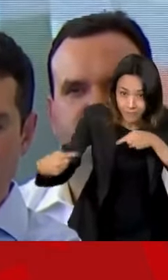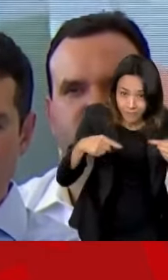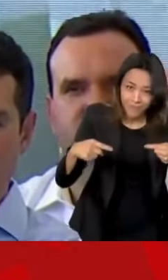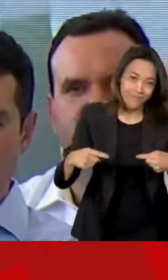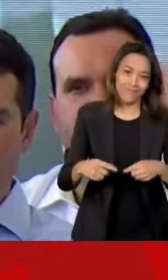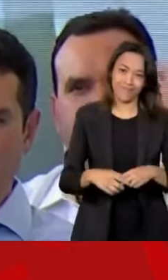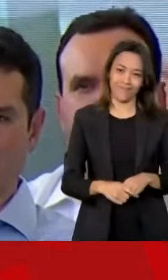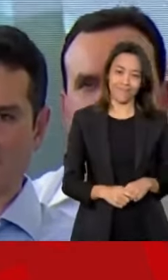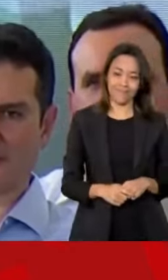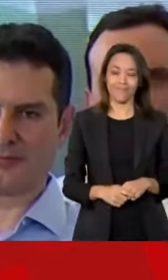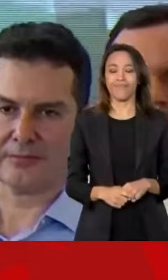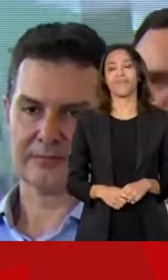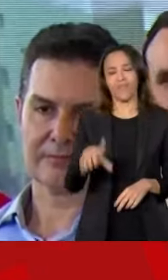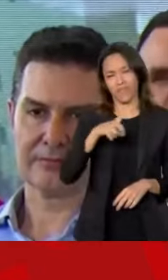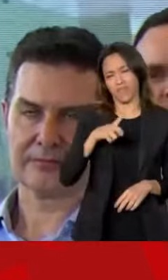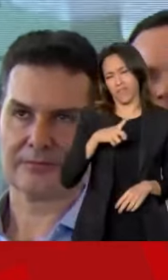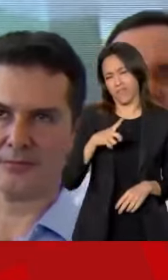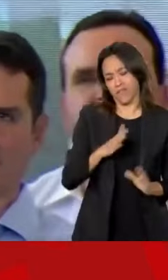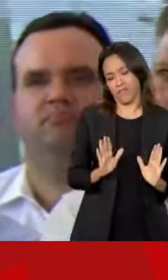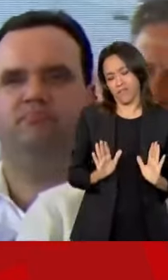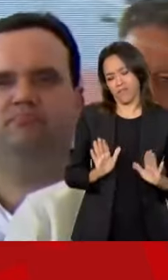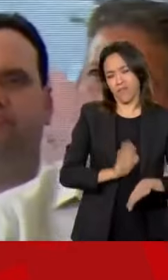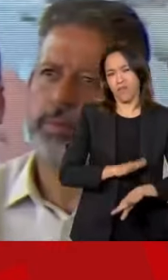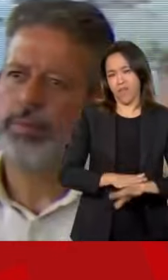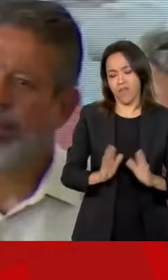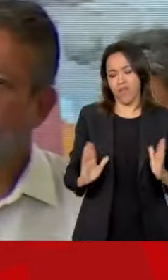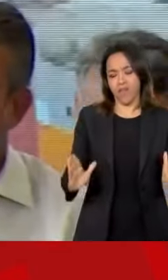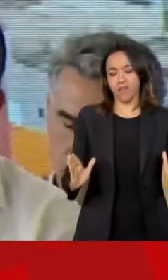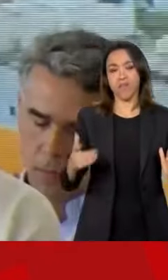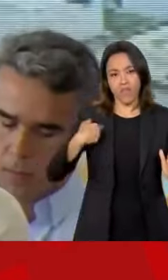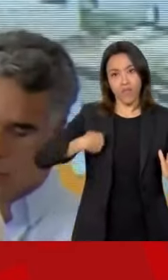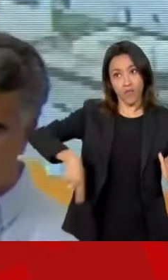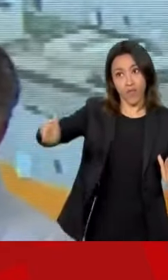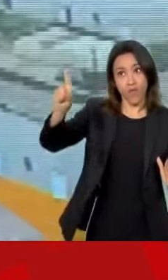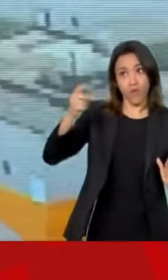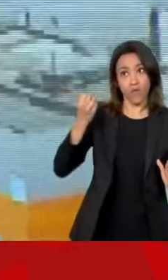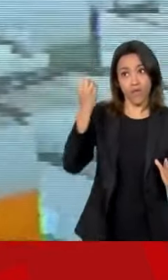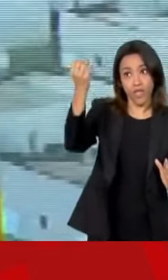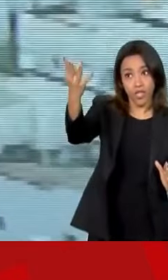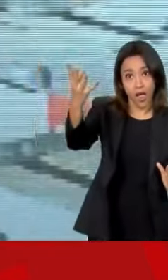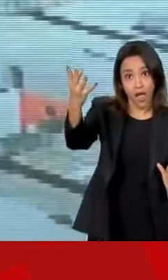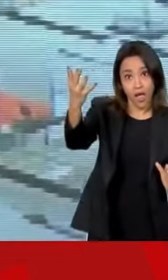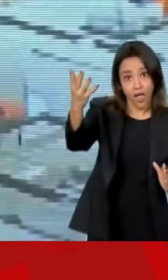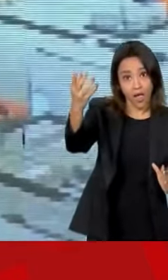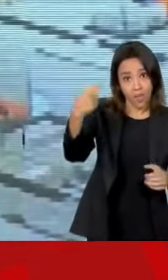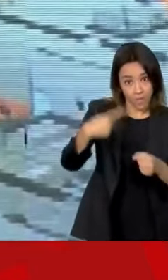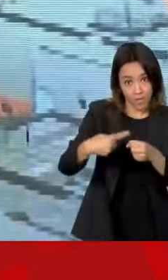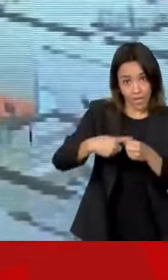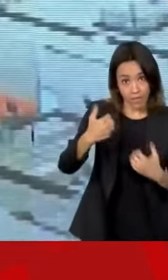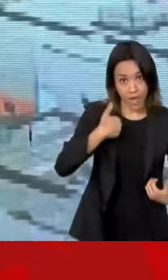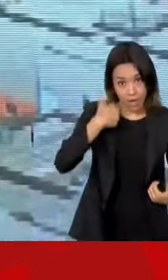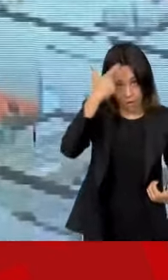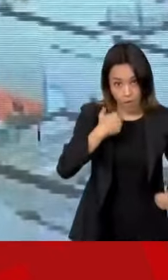vai ter um momento em que eu vou viajar algumas cidades Para apoiar um